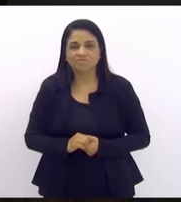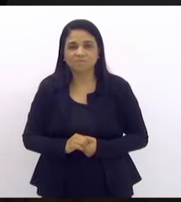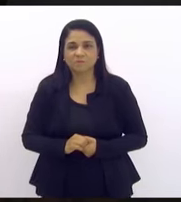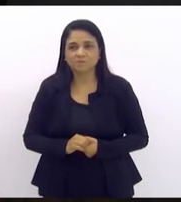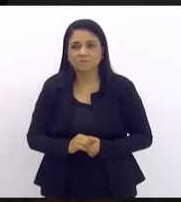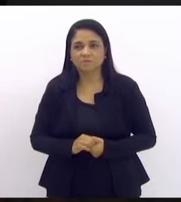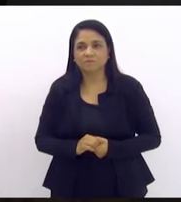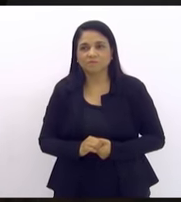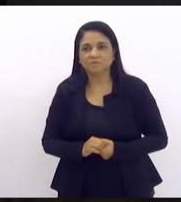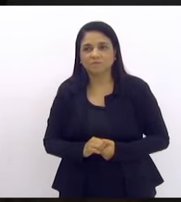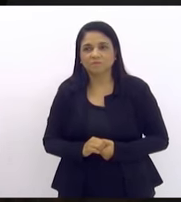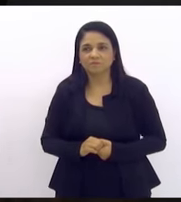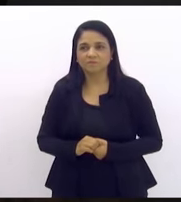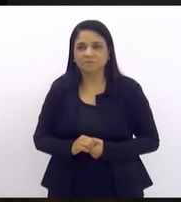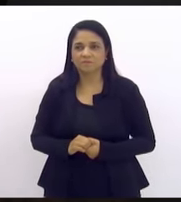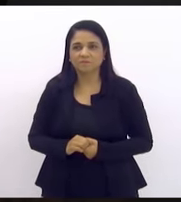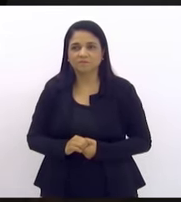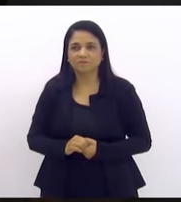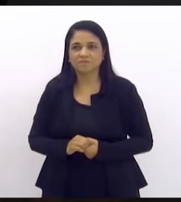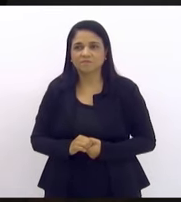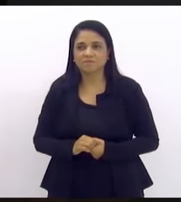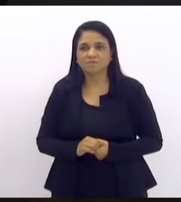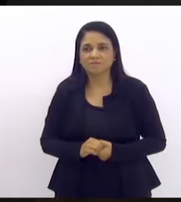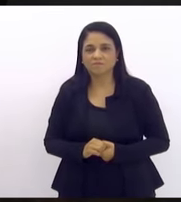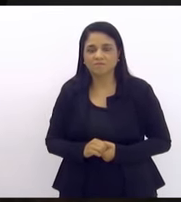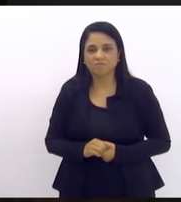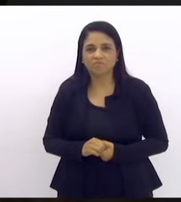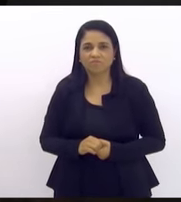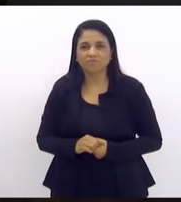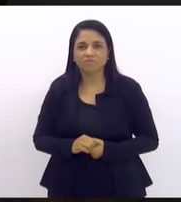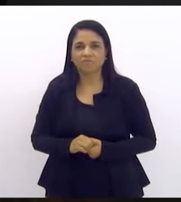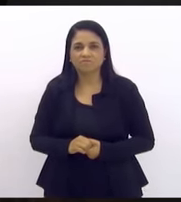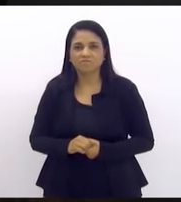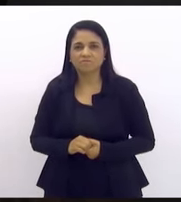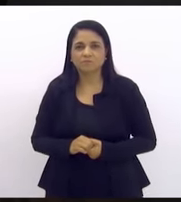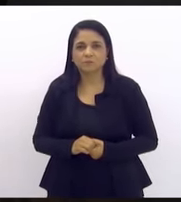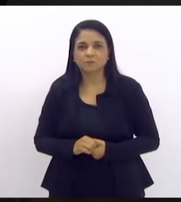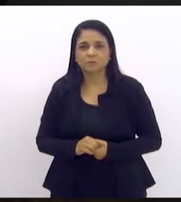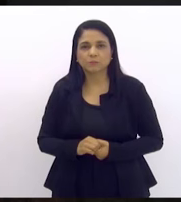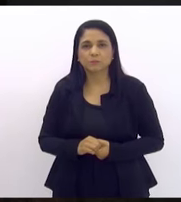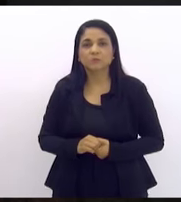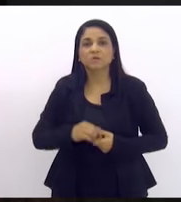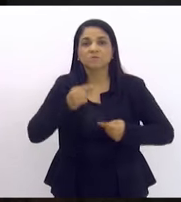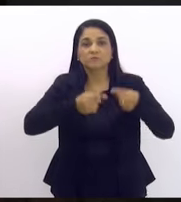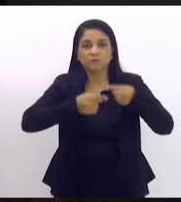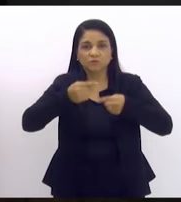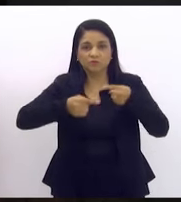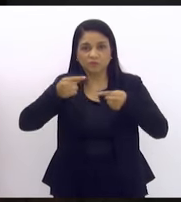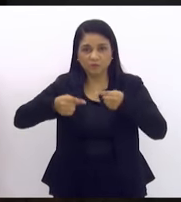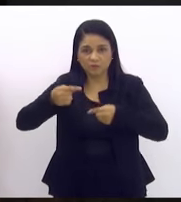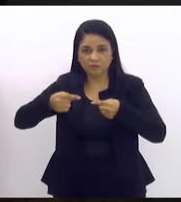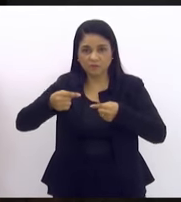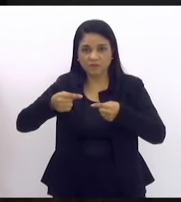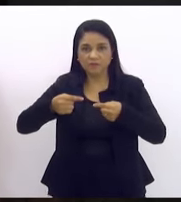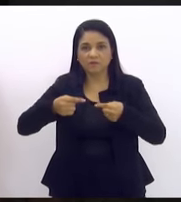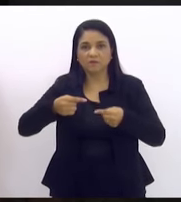Na LOA amanhã. Marta, a mesma coisa ou hoje? Agora. Para discutir, deputada